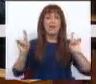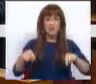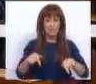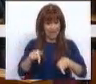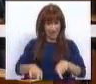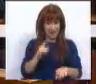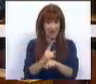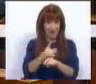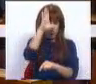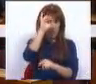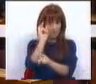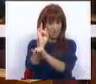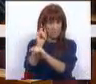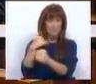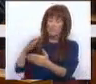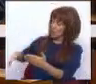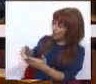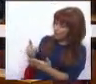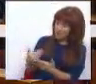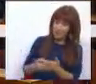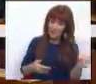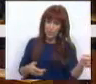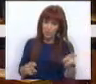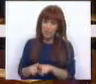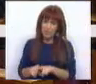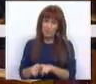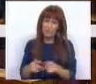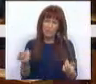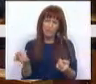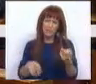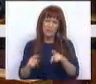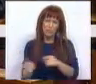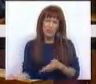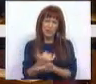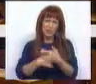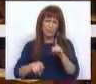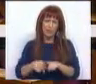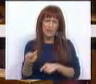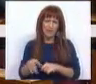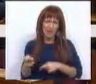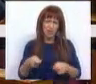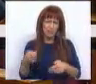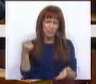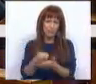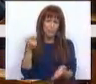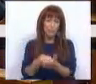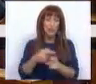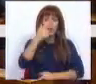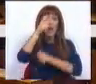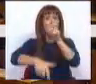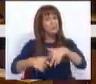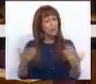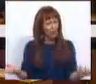Governo que sujeitou, para a obtenção de isenção de taxas moderadoras, a que as pessoas